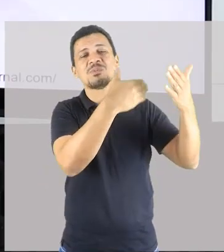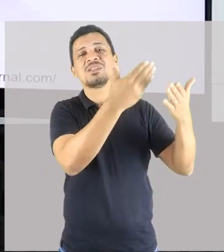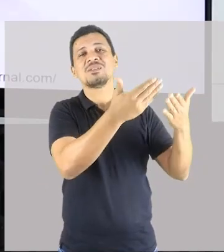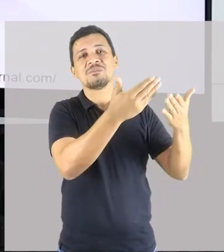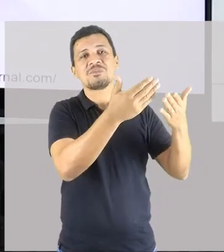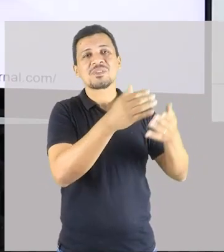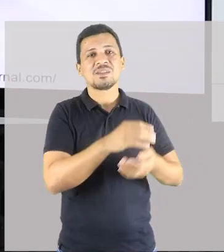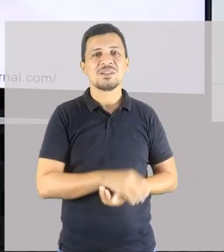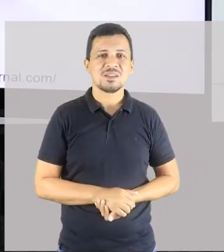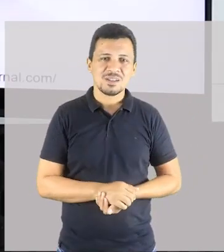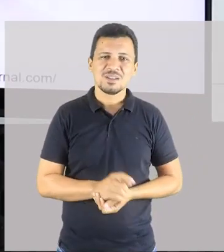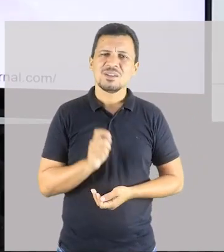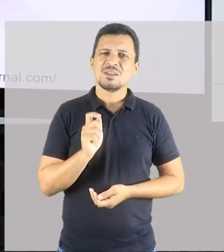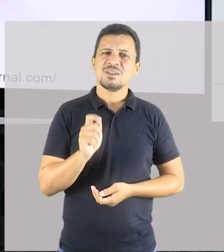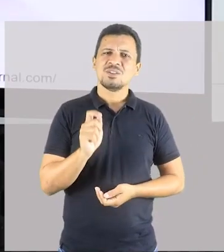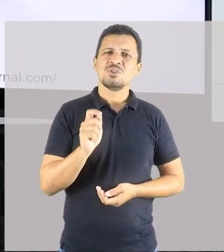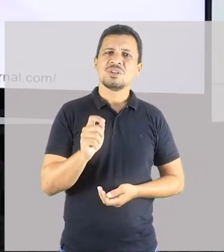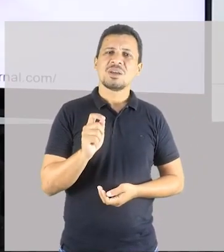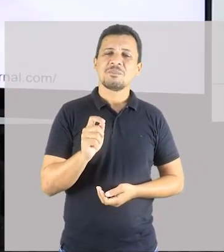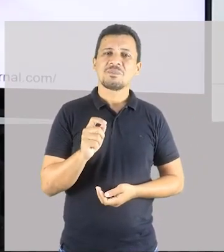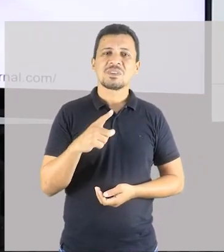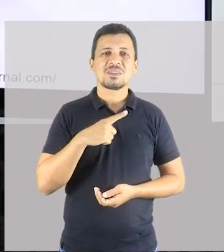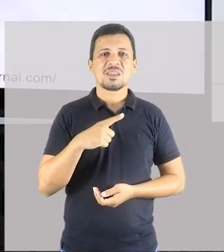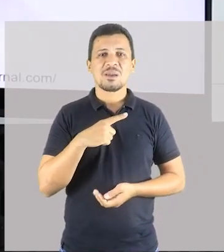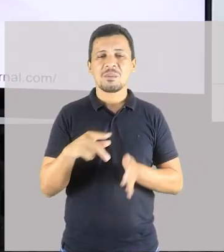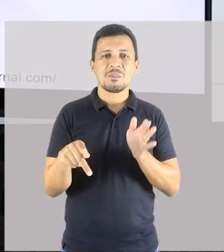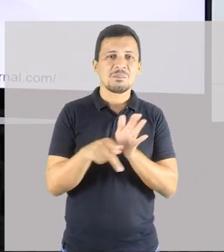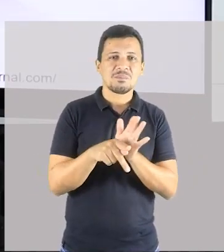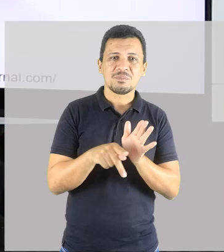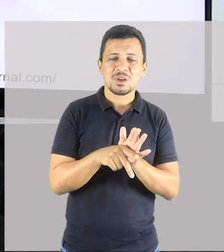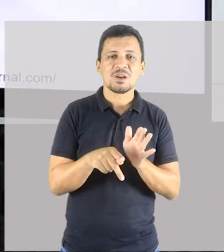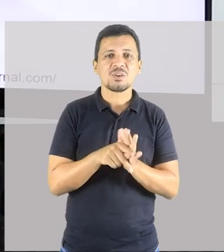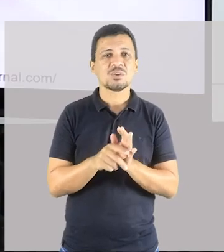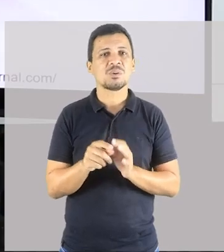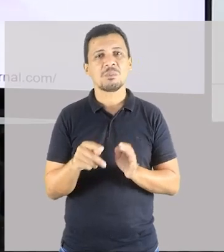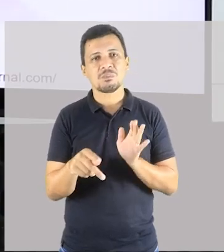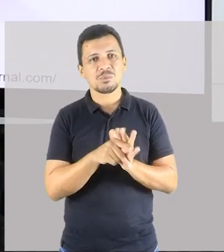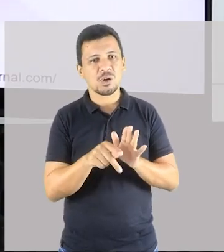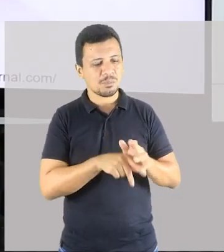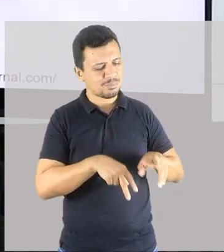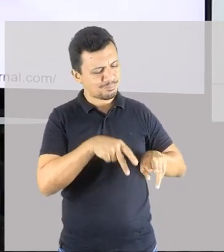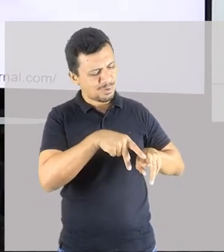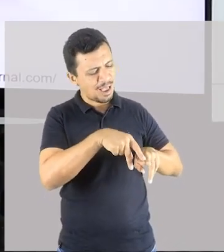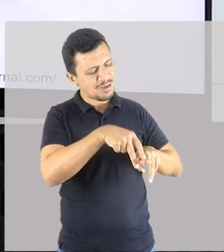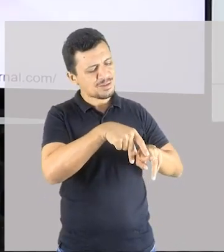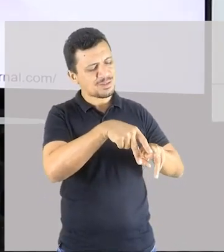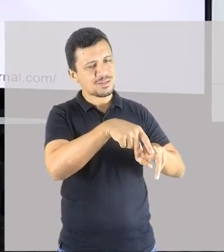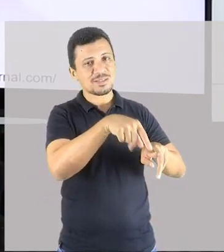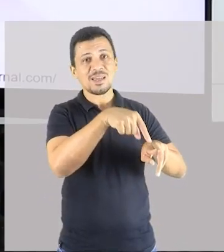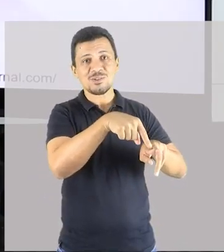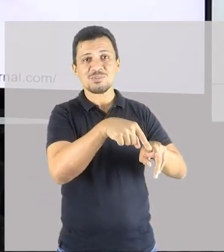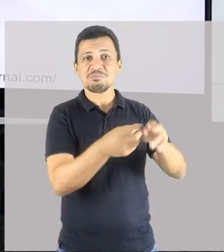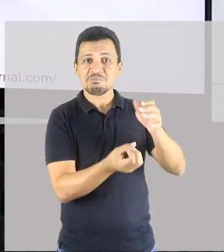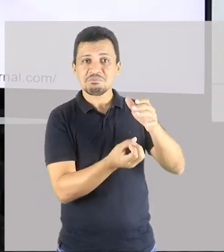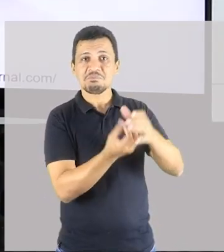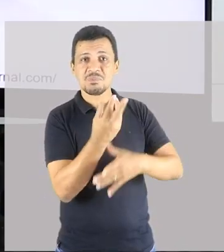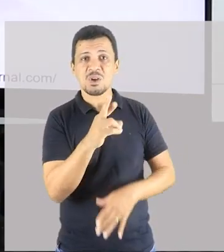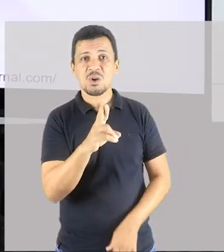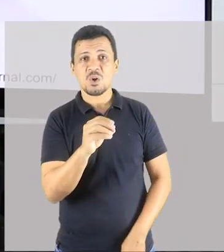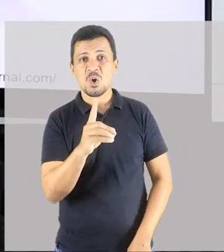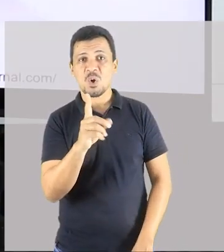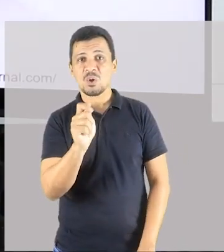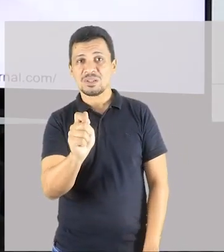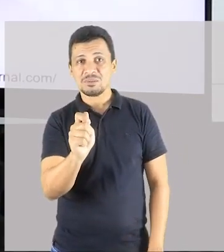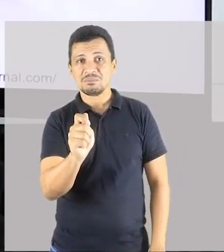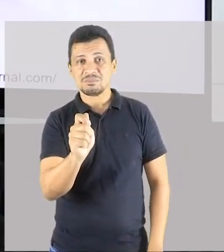né, das partes que compõem o skate. E uma delas foi a roda. Talvez tenha